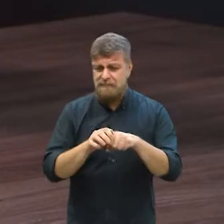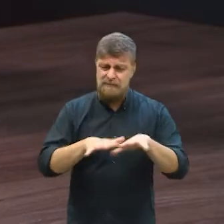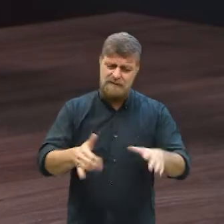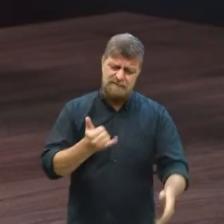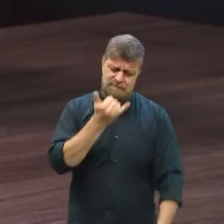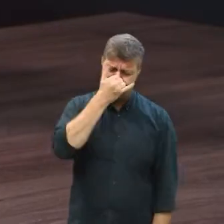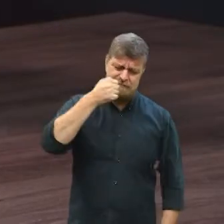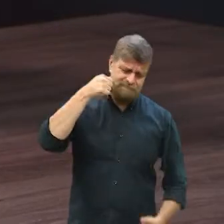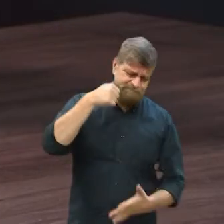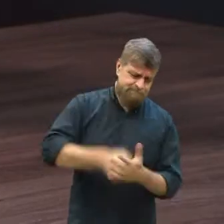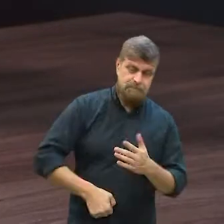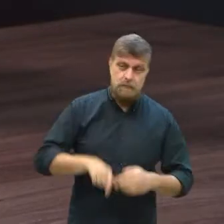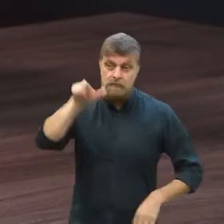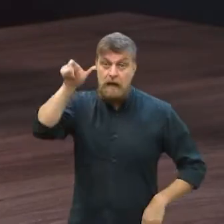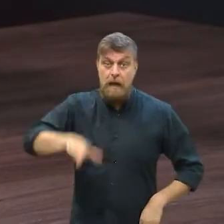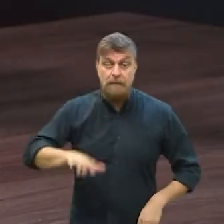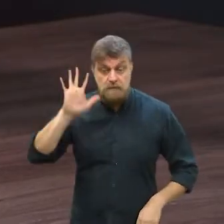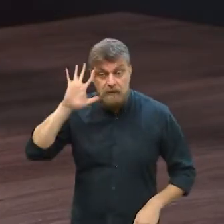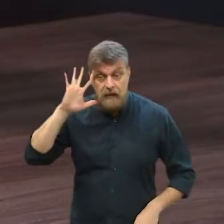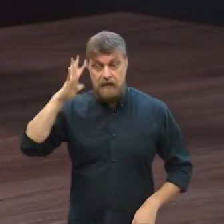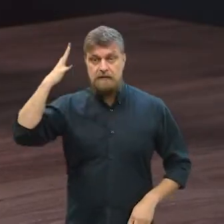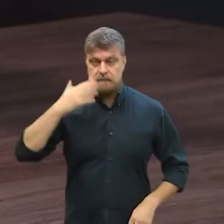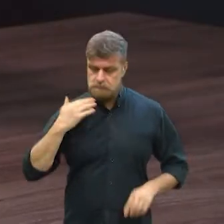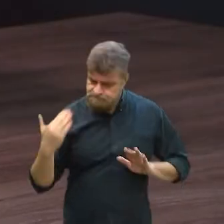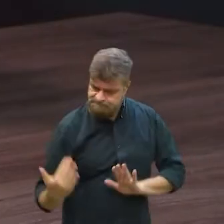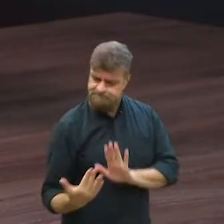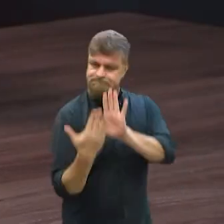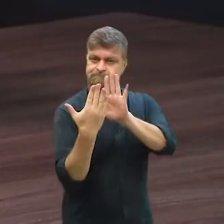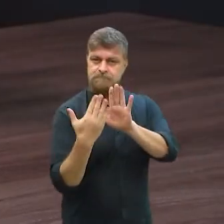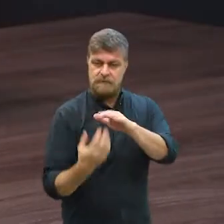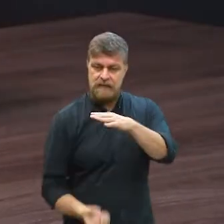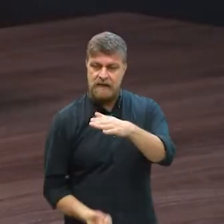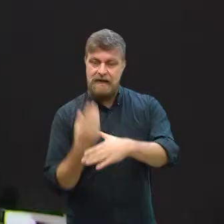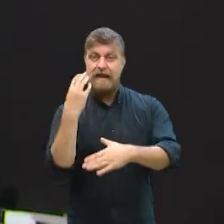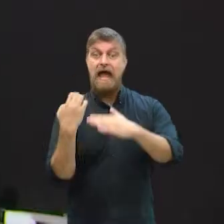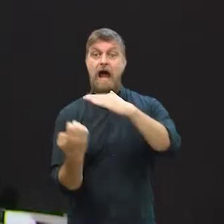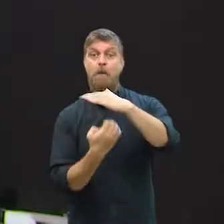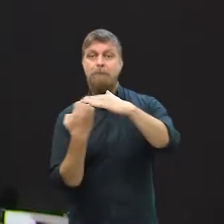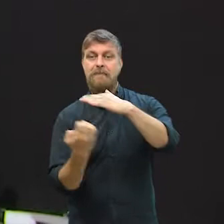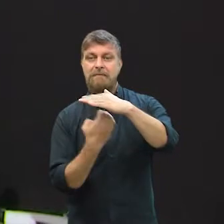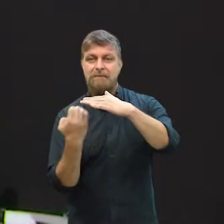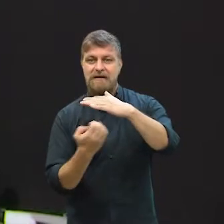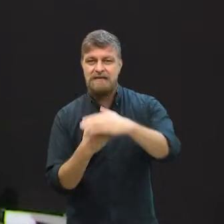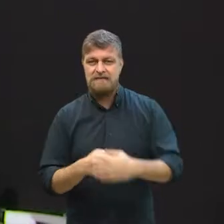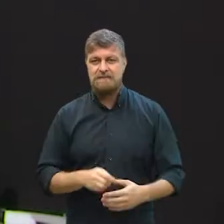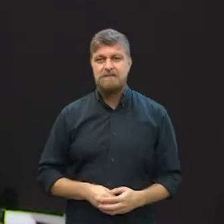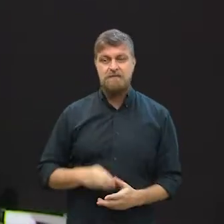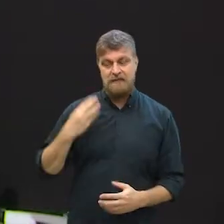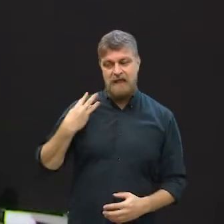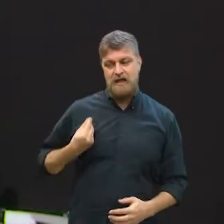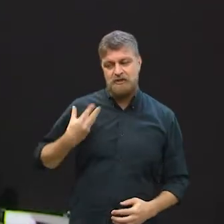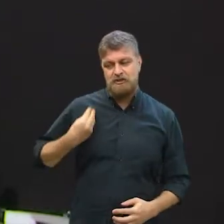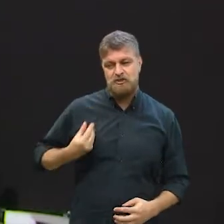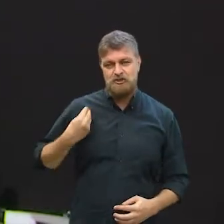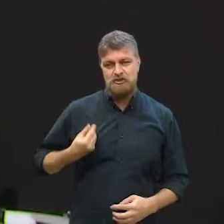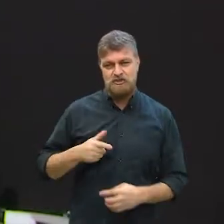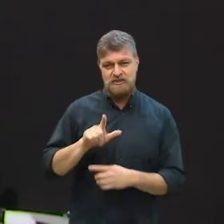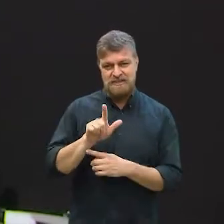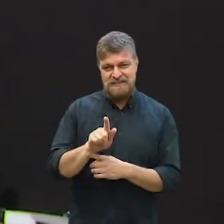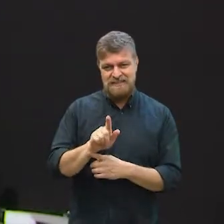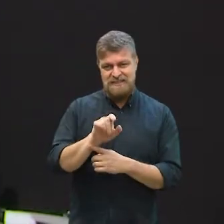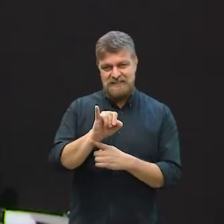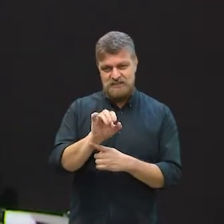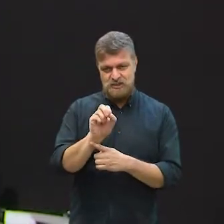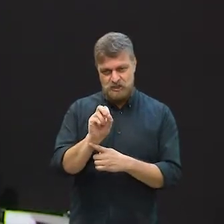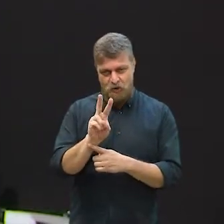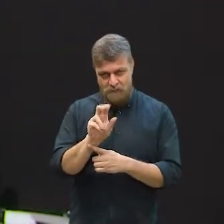pela pandemia, que decidiram então encarar e empreender. E a Giovana sabe muito bem do que eu estou falando,